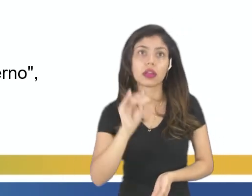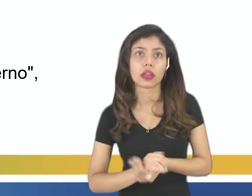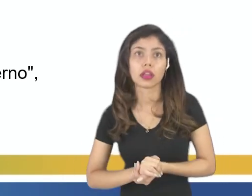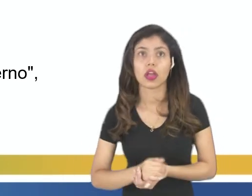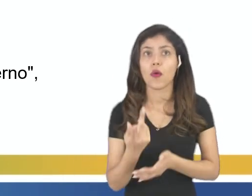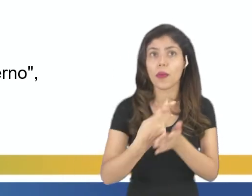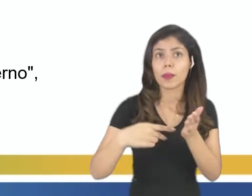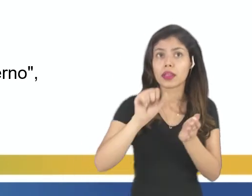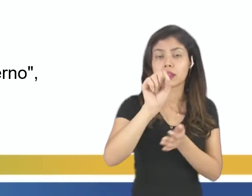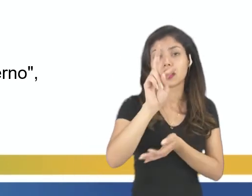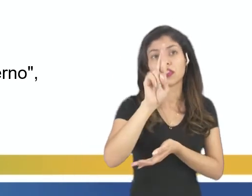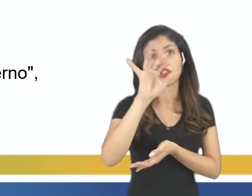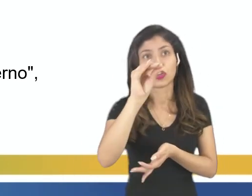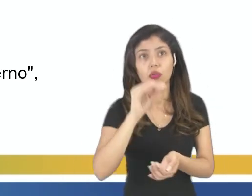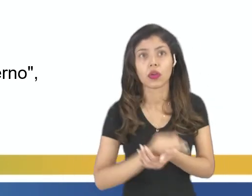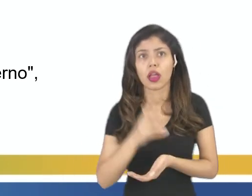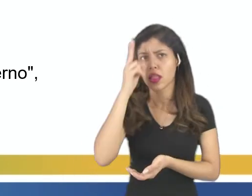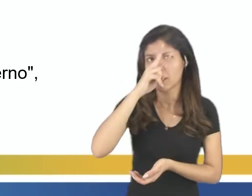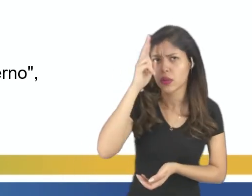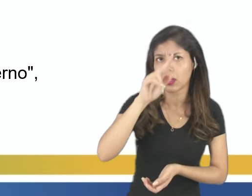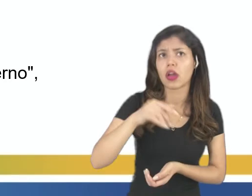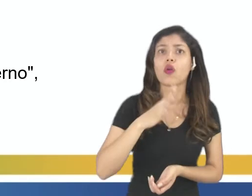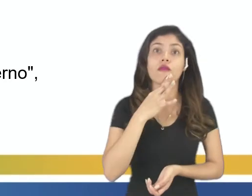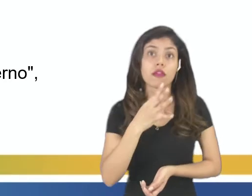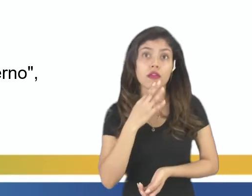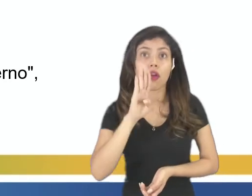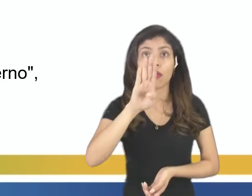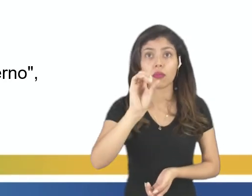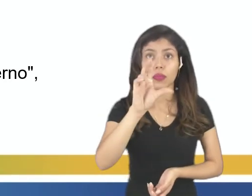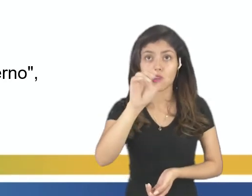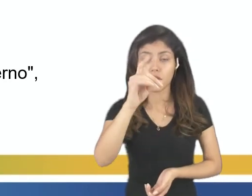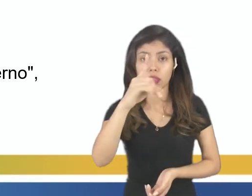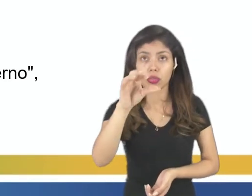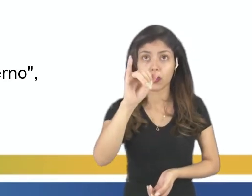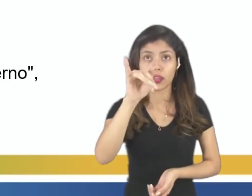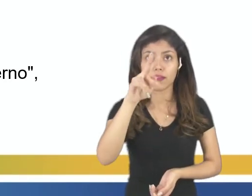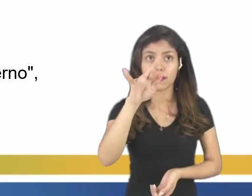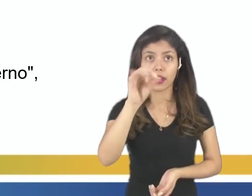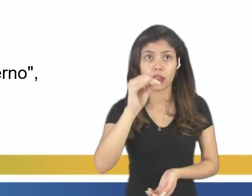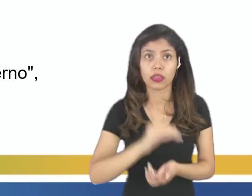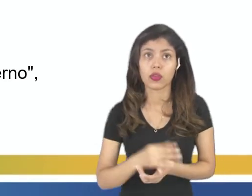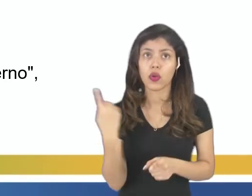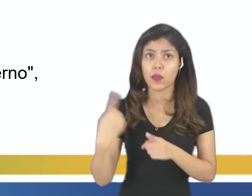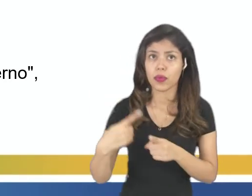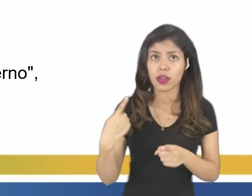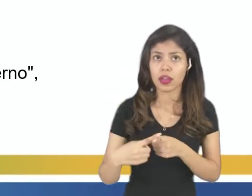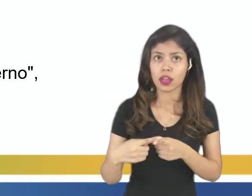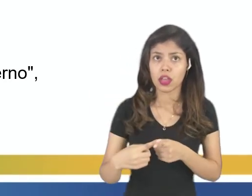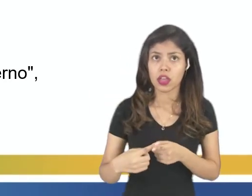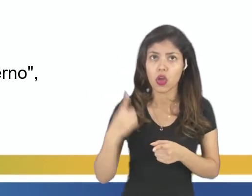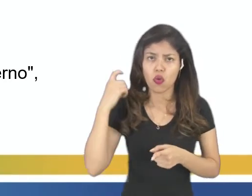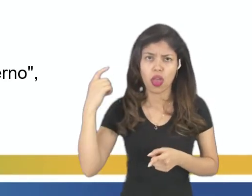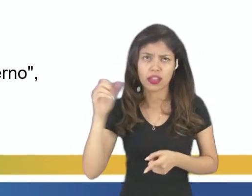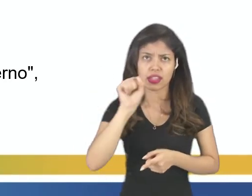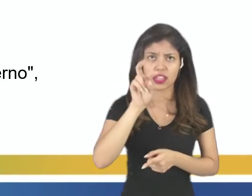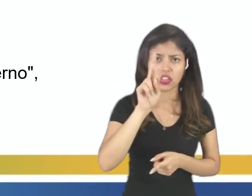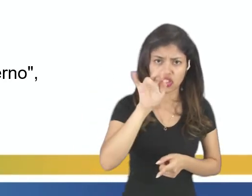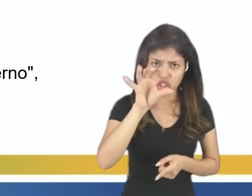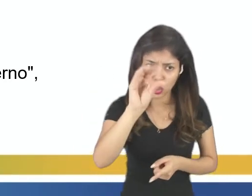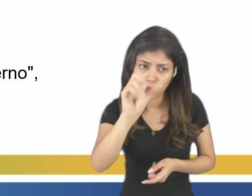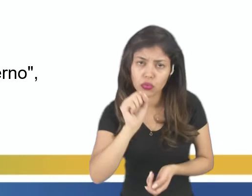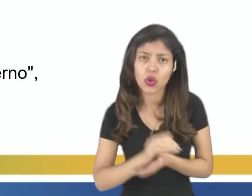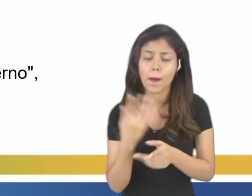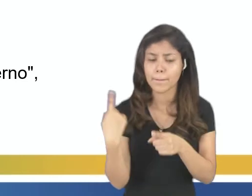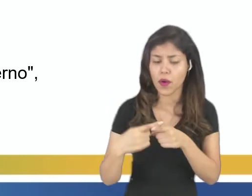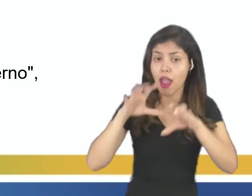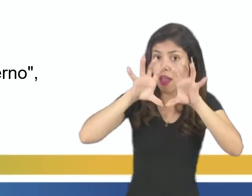satírico. Lembrando que Gregório de Matos é conhecido como Boca do Inferno justamente por causa dos seus sonetos satíricos, porque